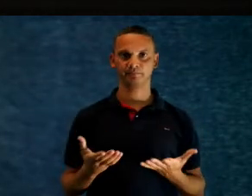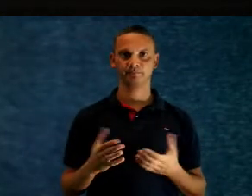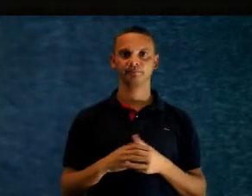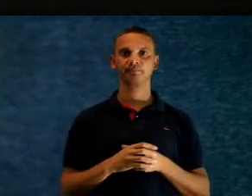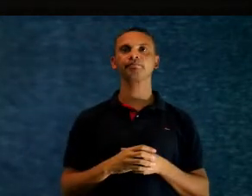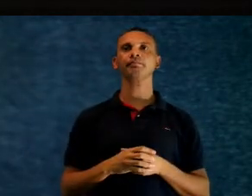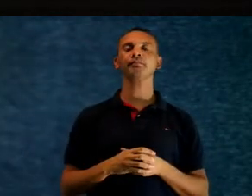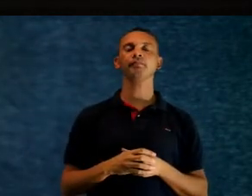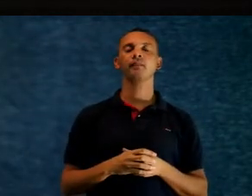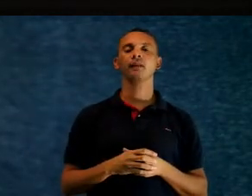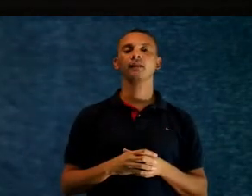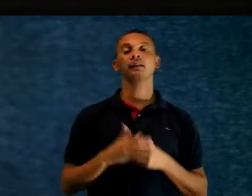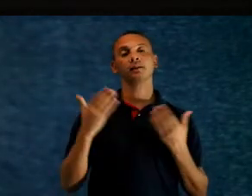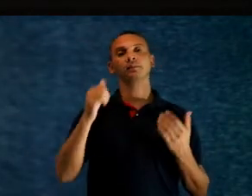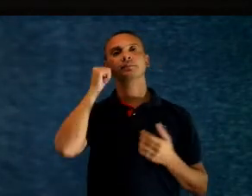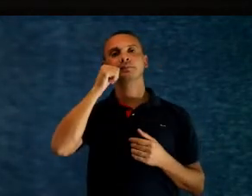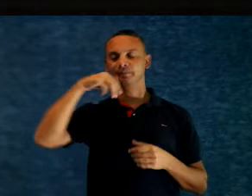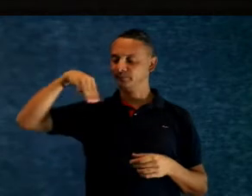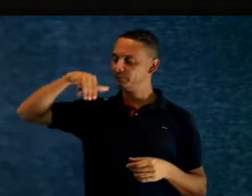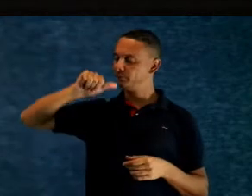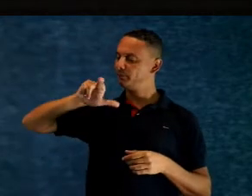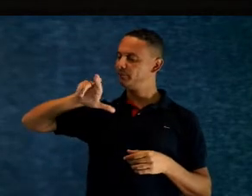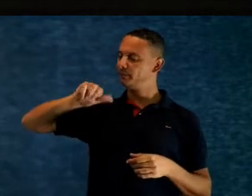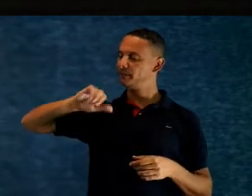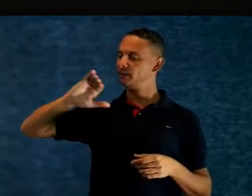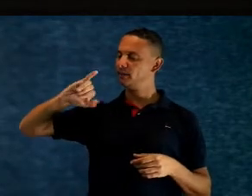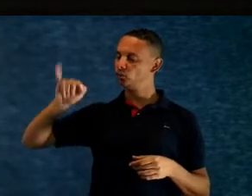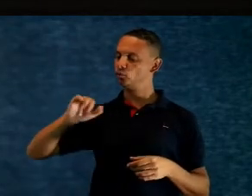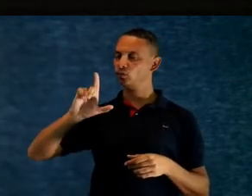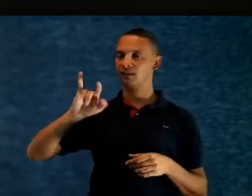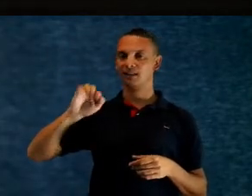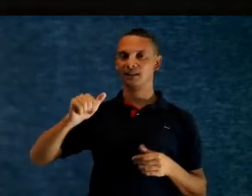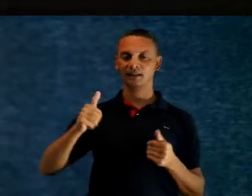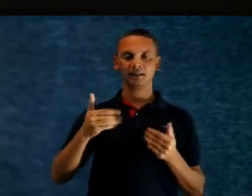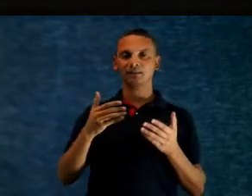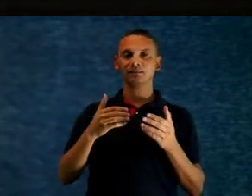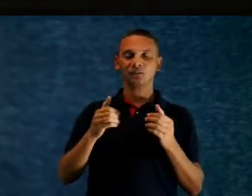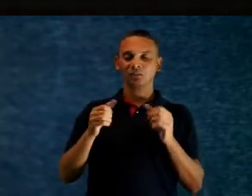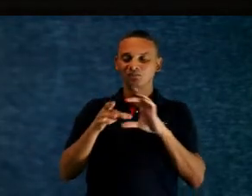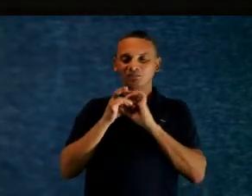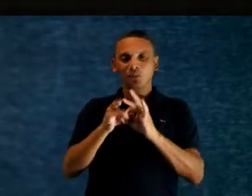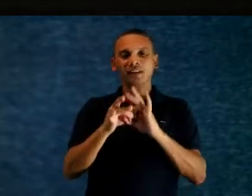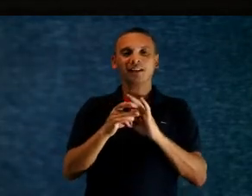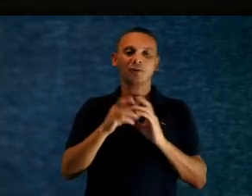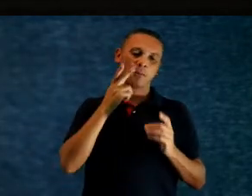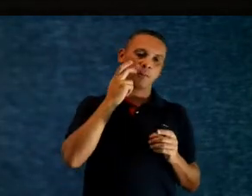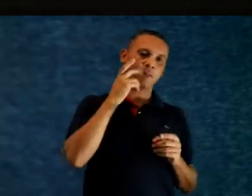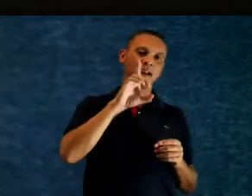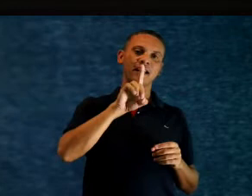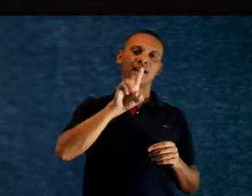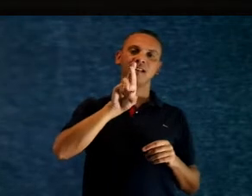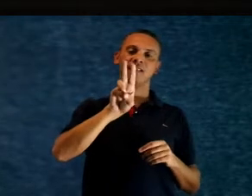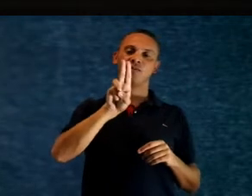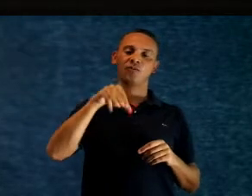que fisicamente, porque o ideal para ela seria continuar convivendo com os pais no apartamento deles, né?